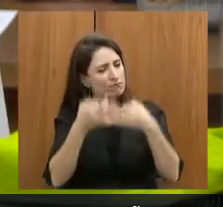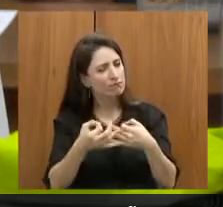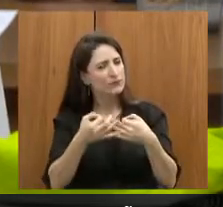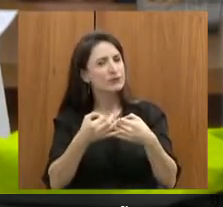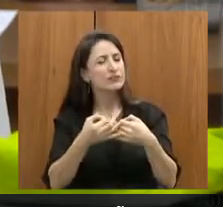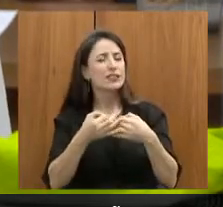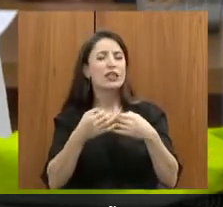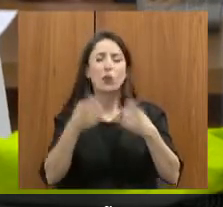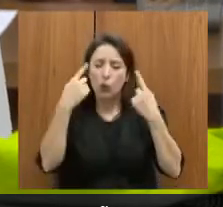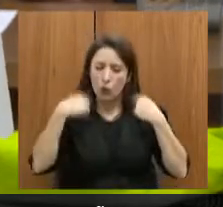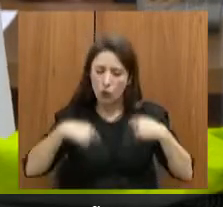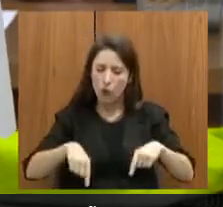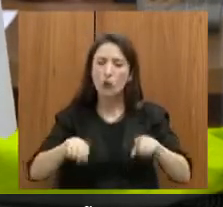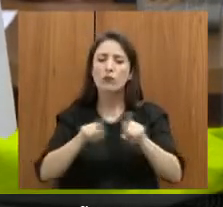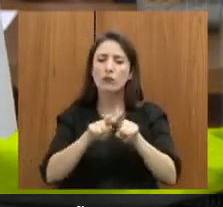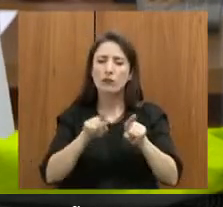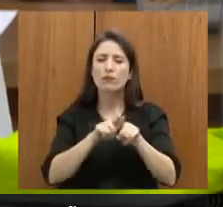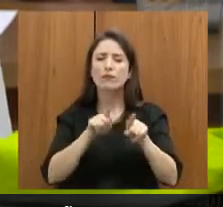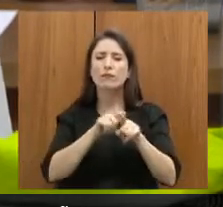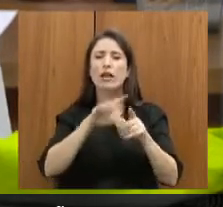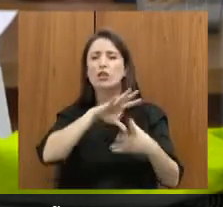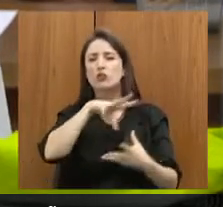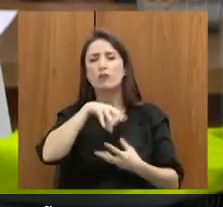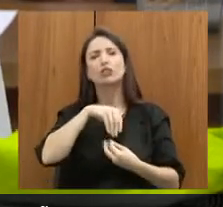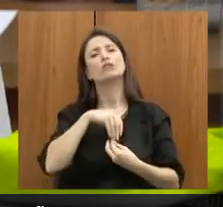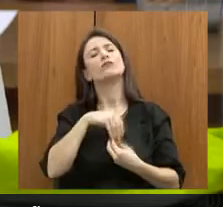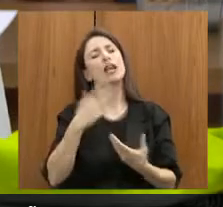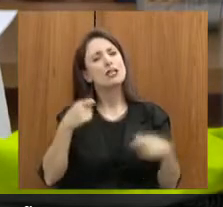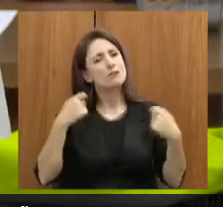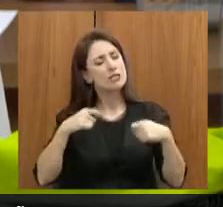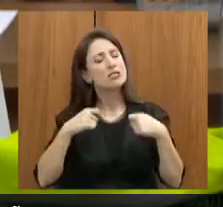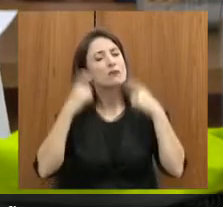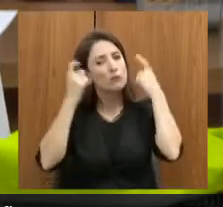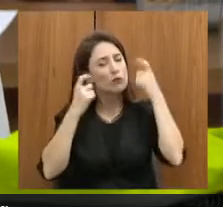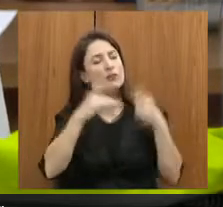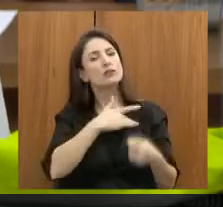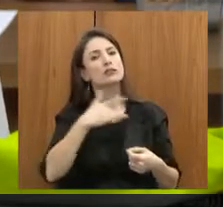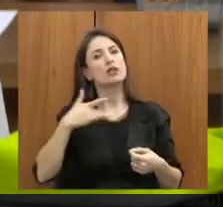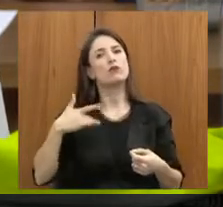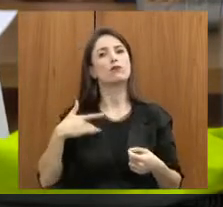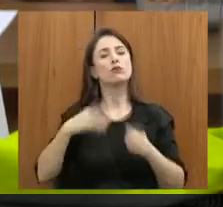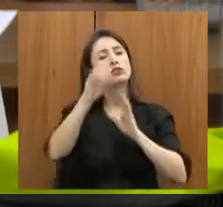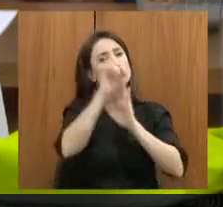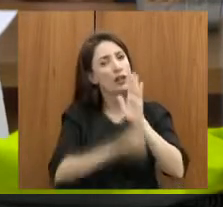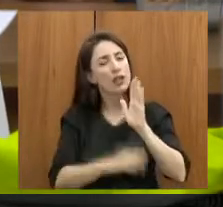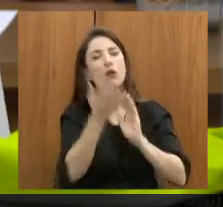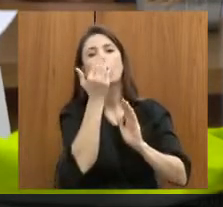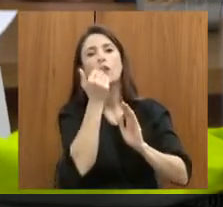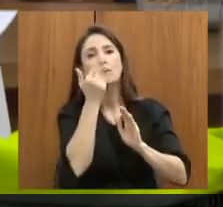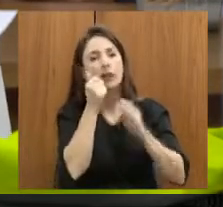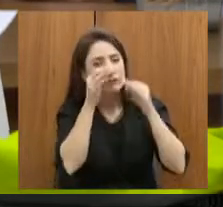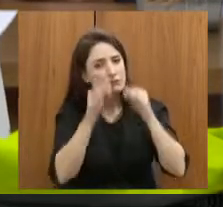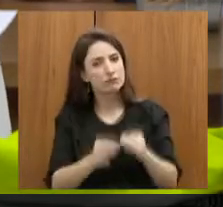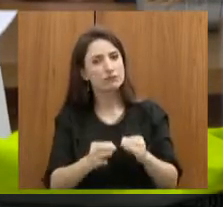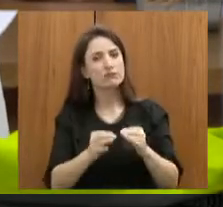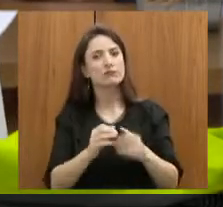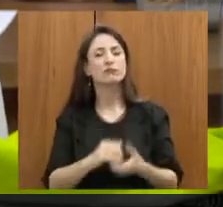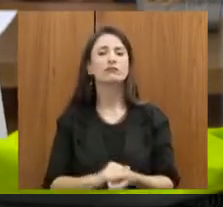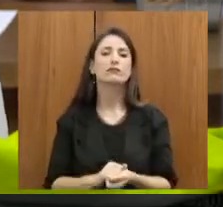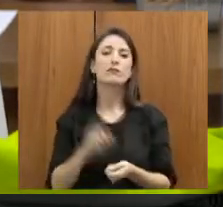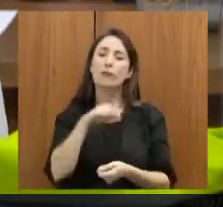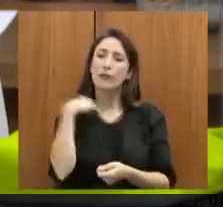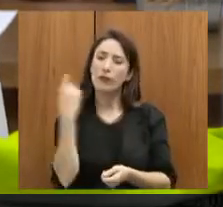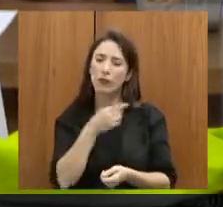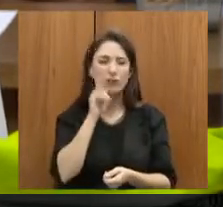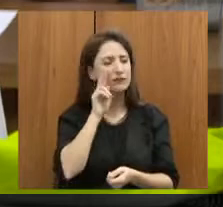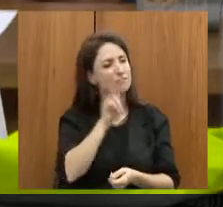com saúde desse alimento para esses lugares e a gente fica vendo aí